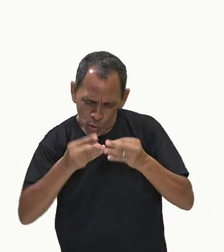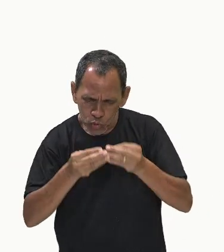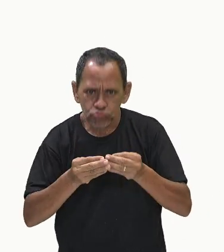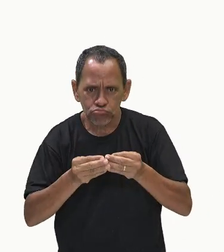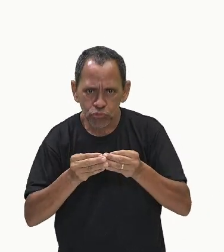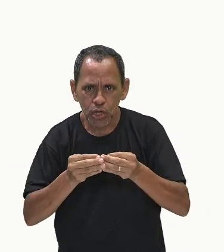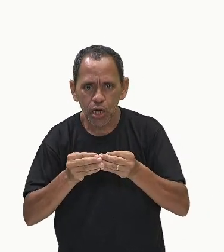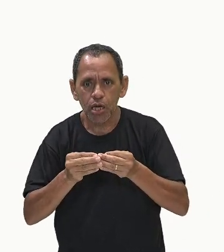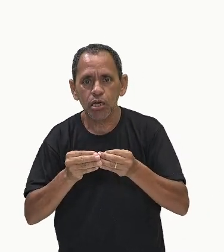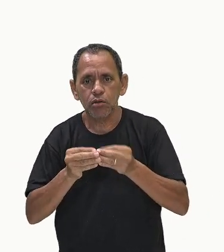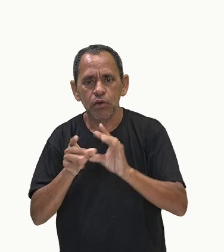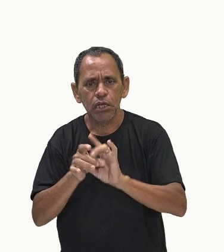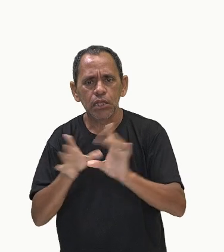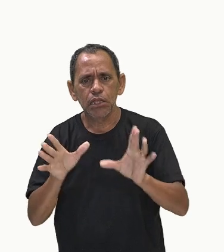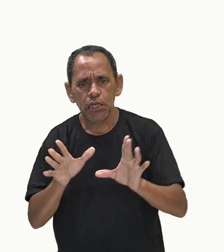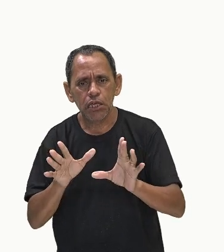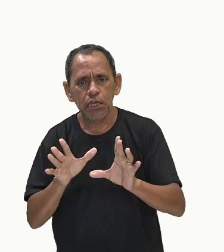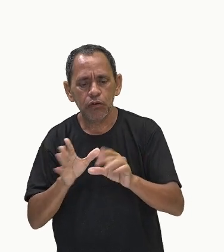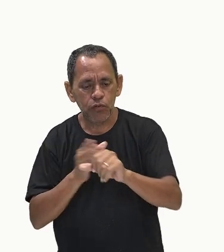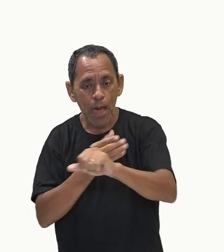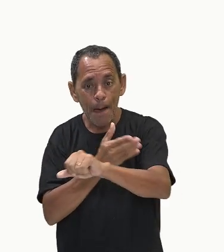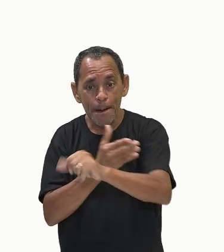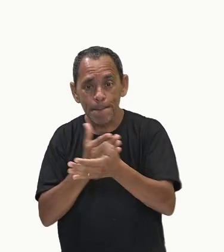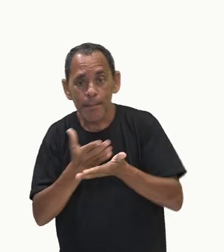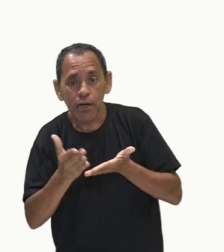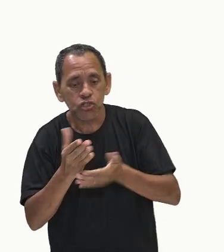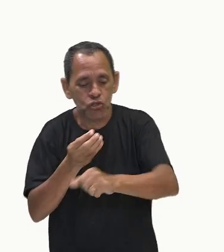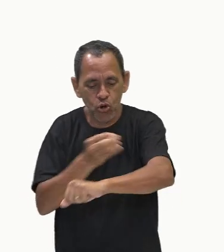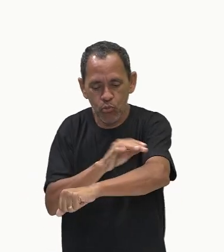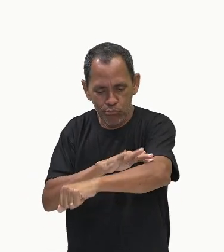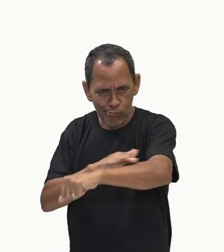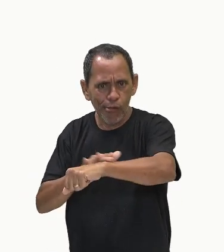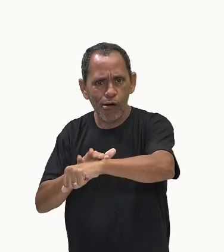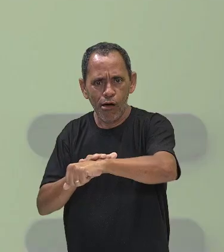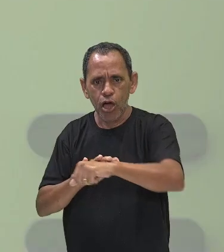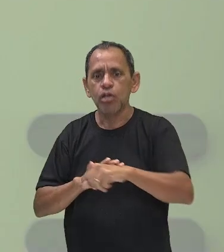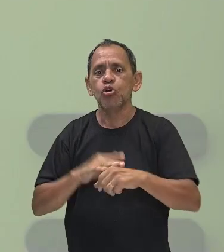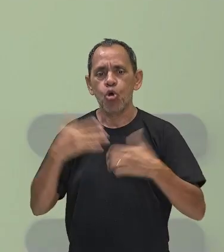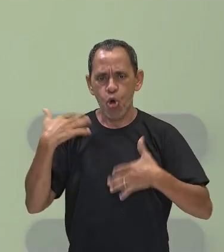liberada a partir dos poros que estão espalhados pelo nosso corpo todo.